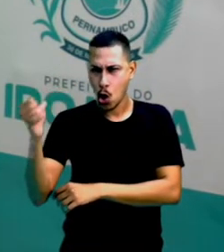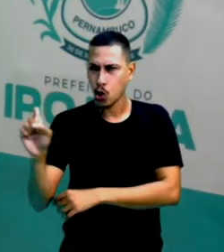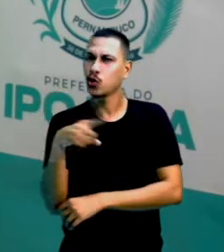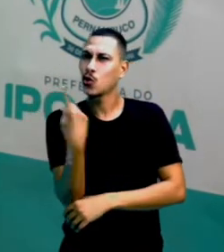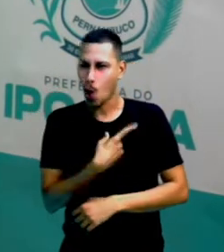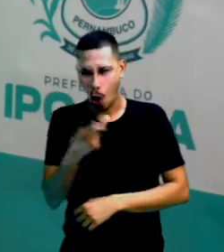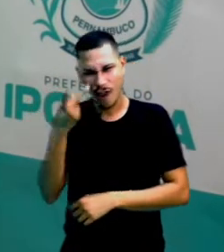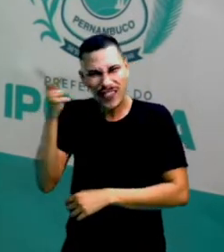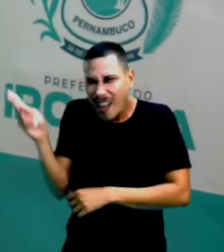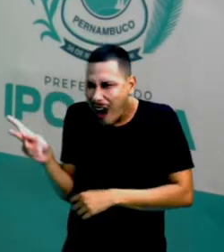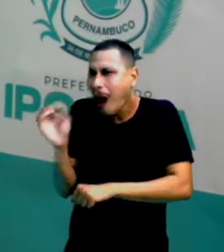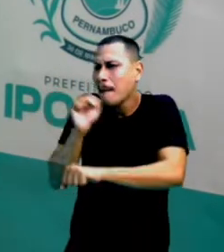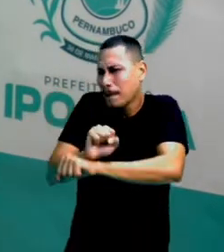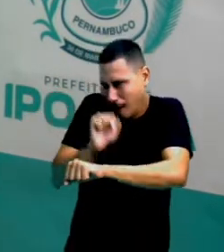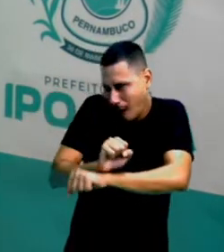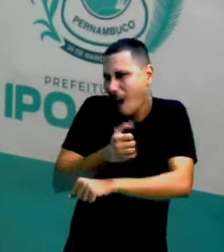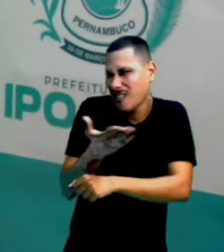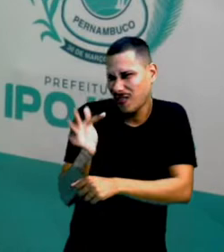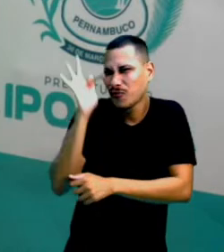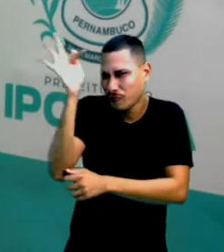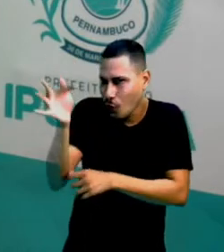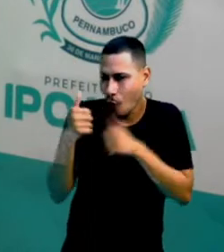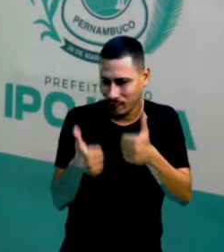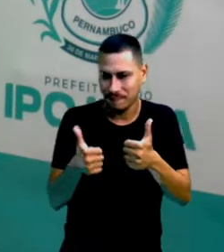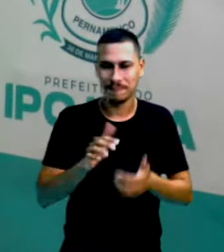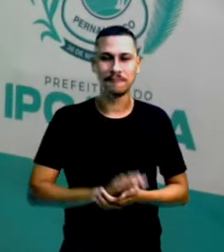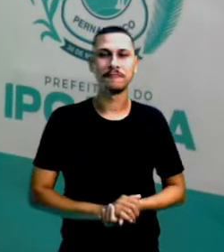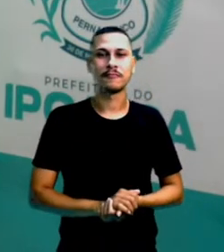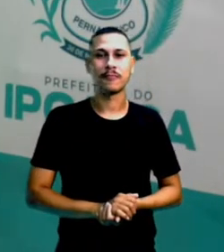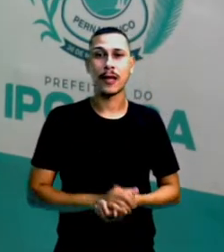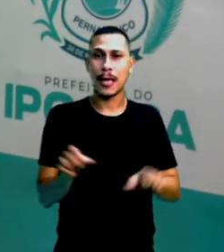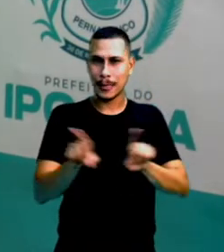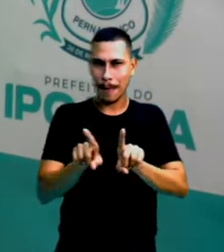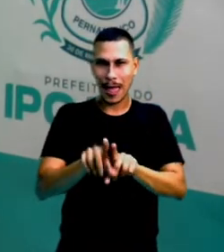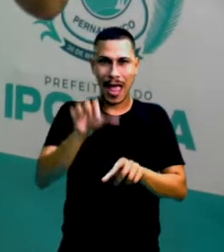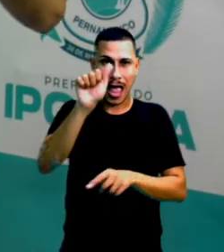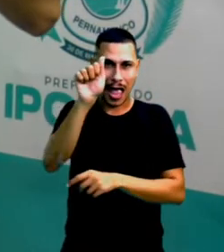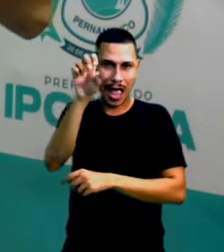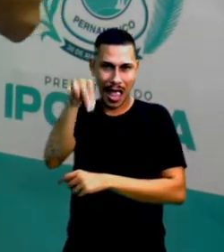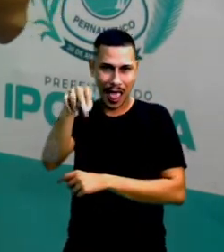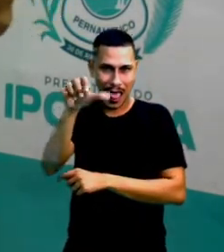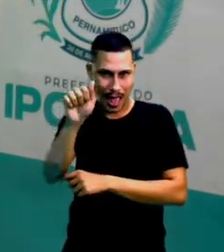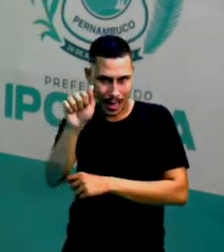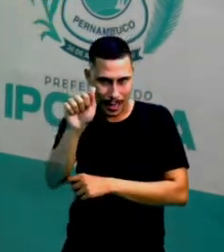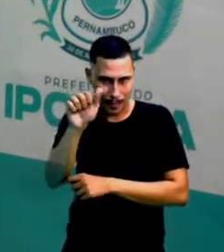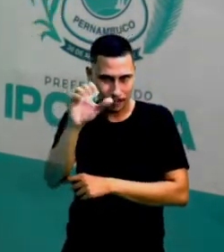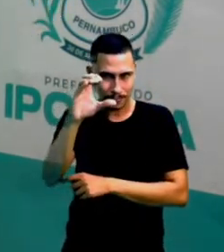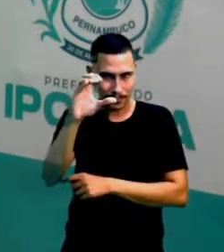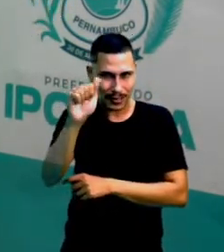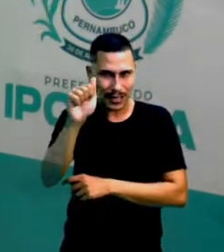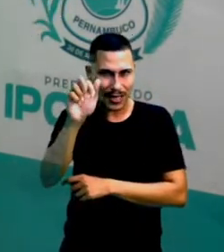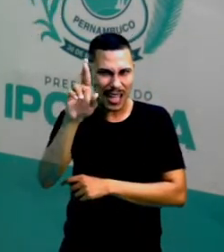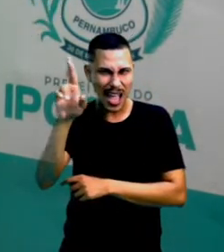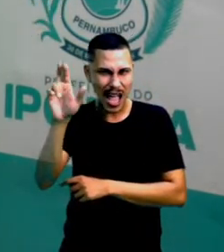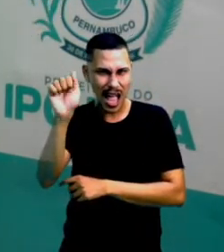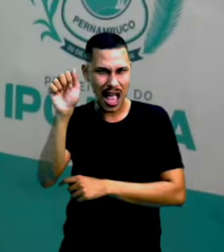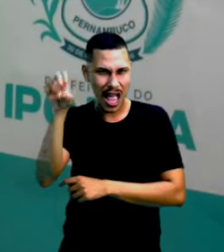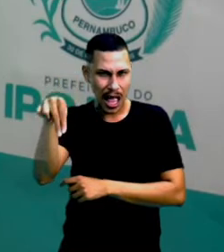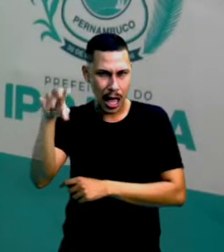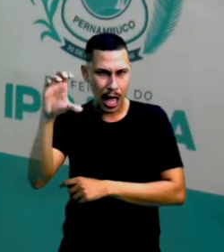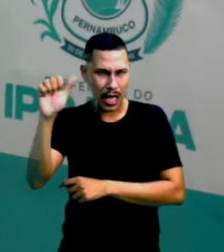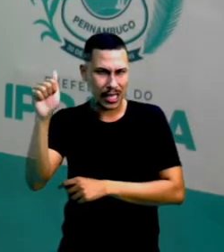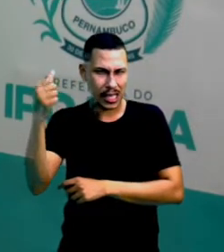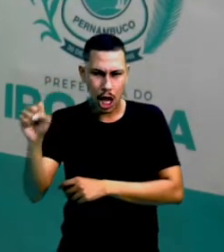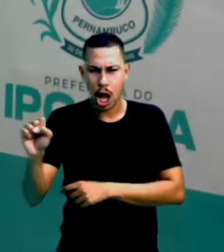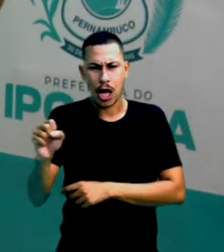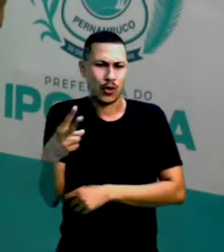Ok? Seguindo. Ana das Carrancas. A gente não podia deixar de trazer aqui, como